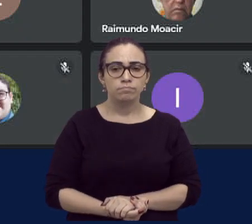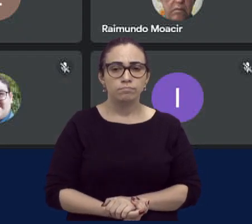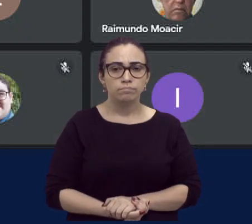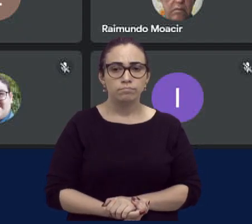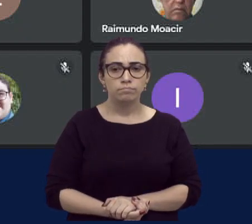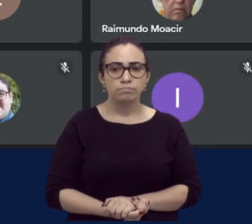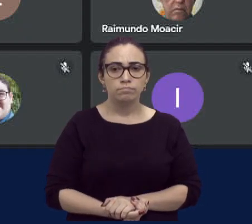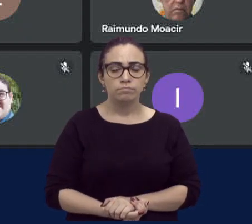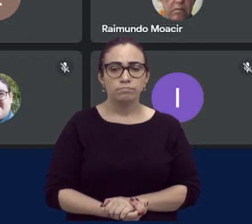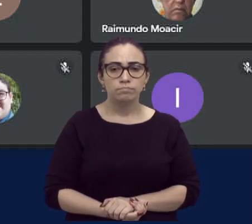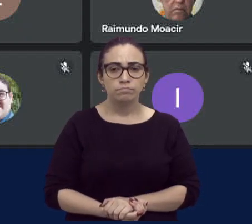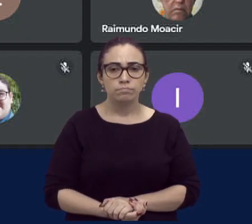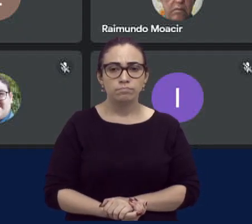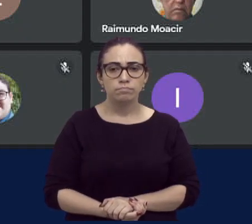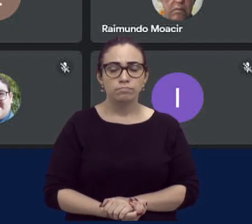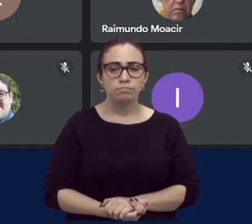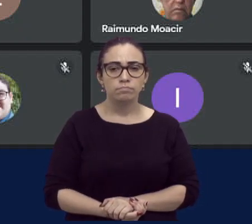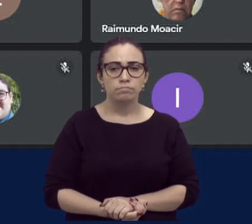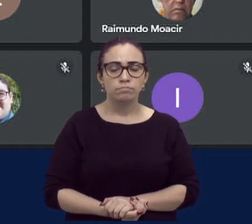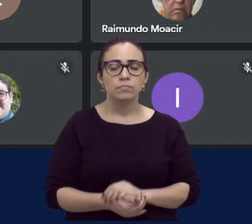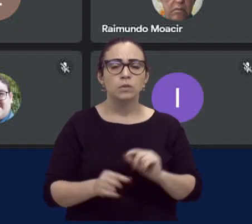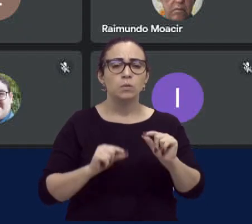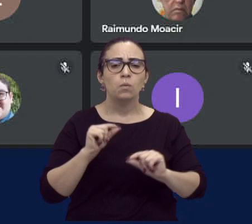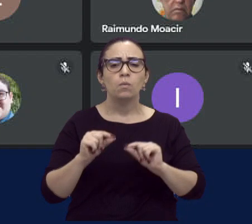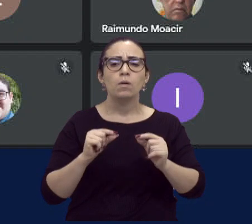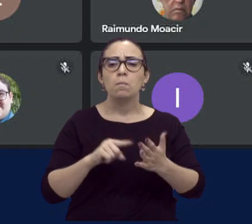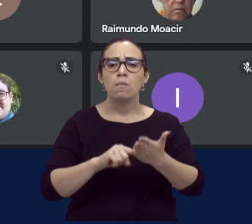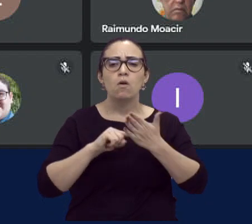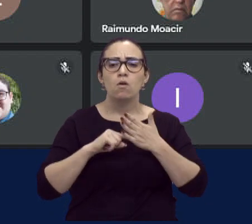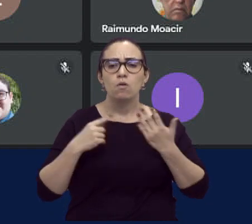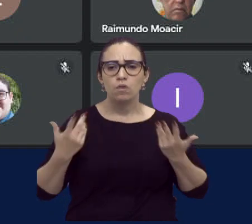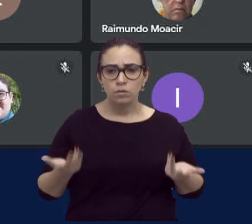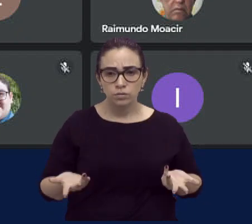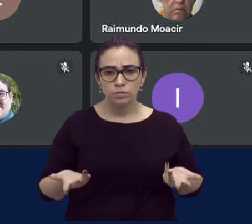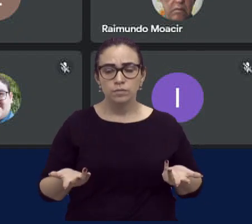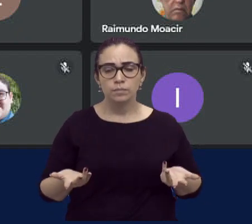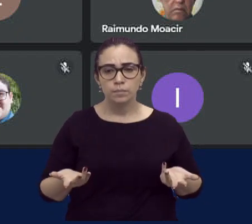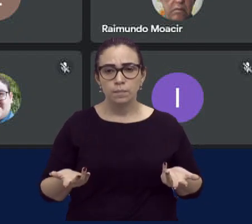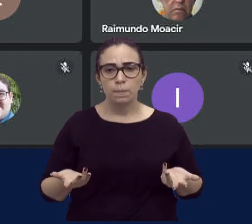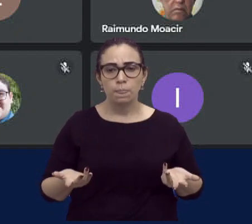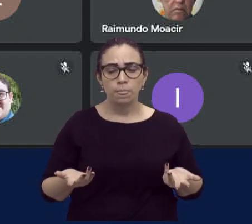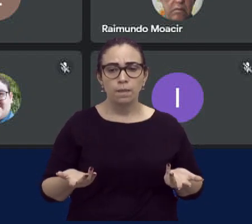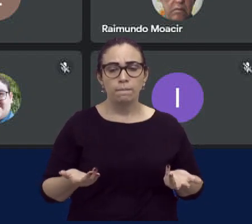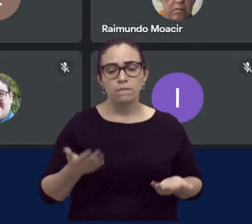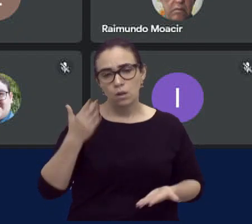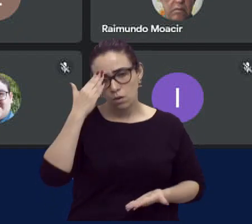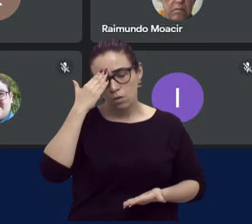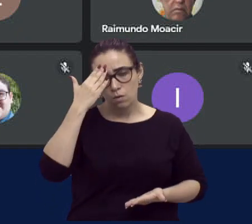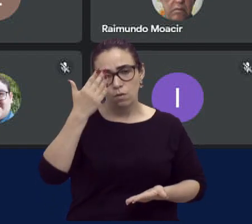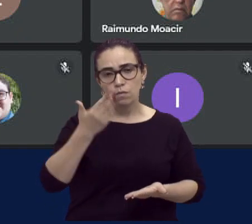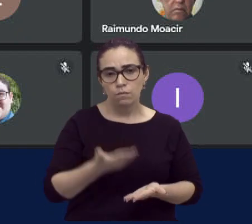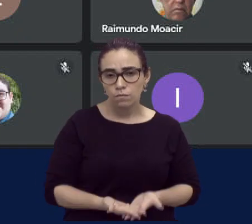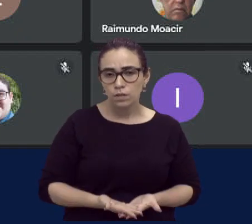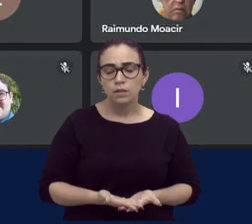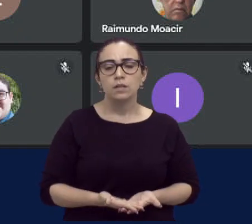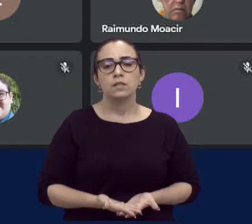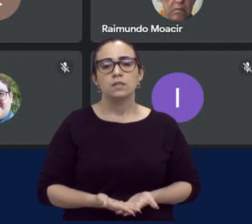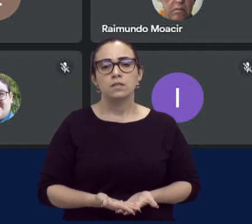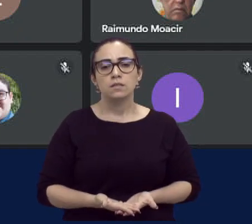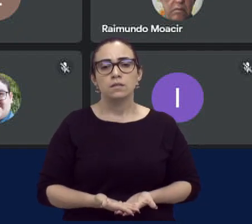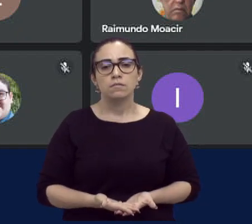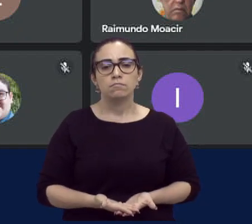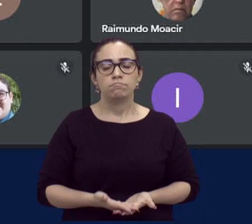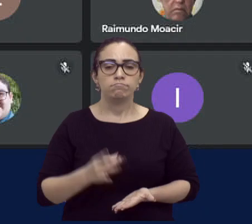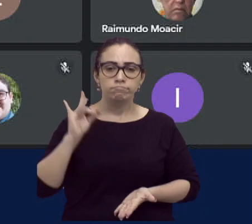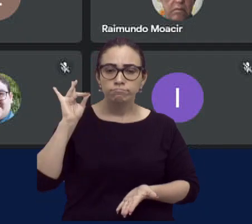escolha. E o que isso faz para a gente, né? Ela constrói confiança e gera autenticidade. Se